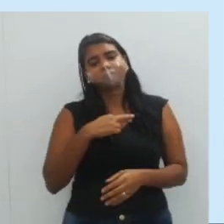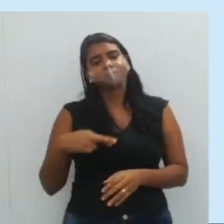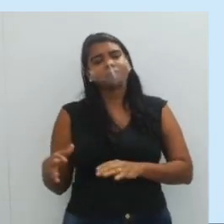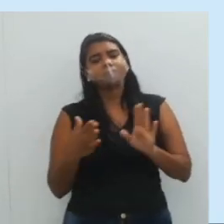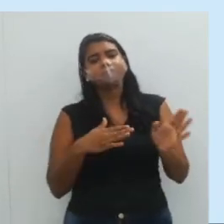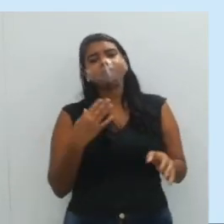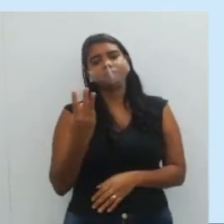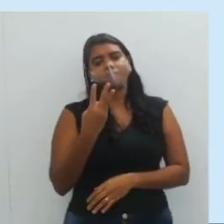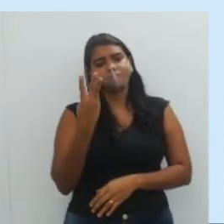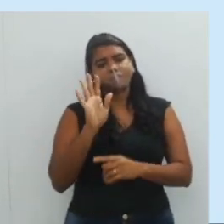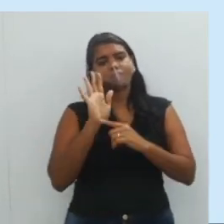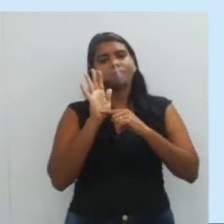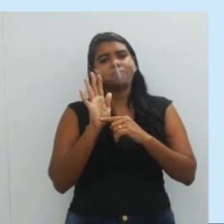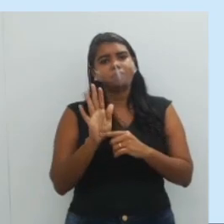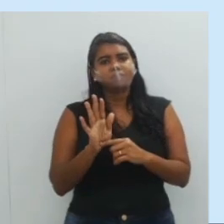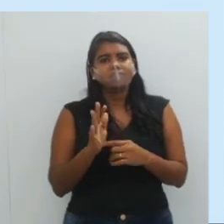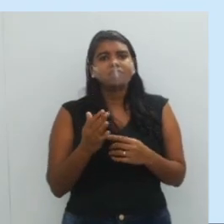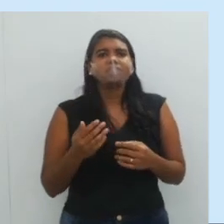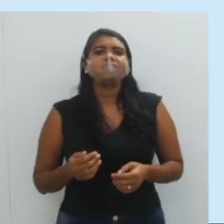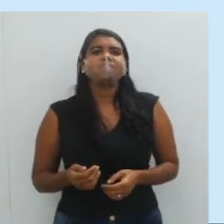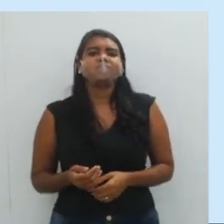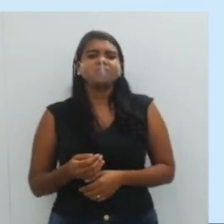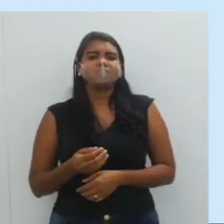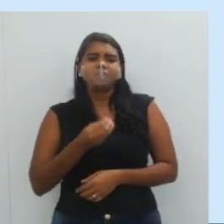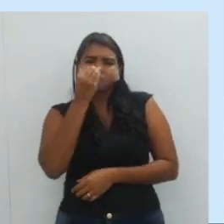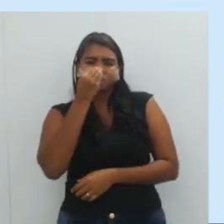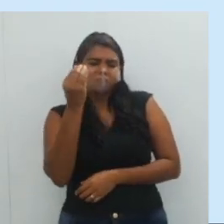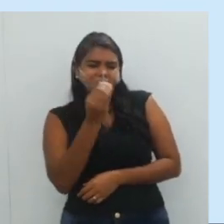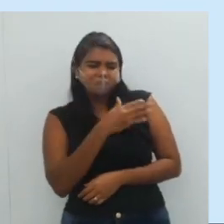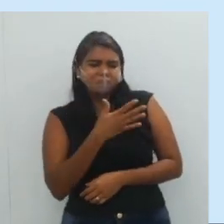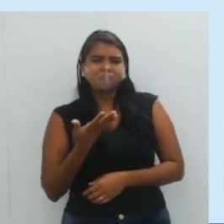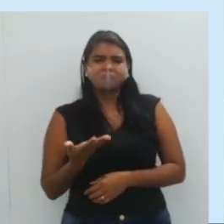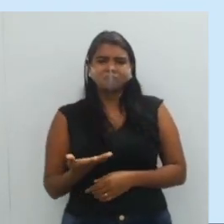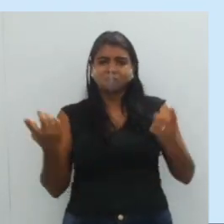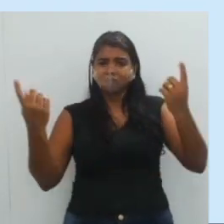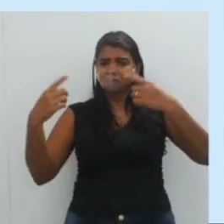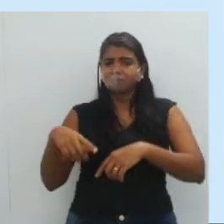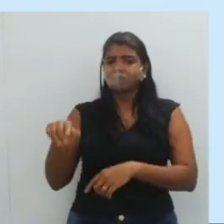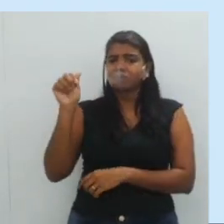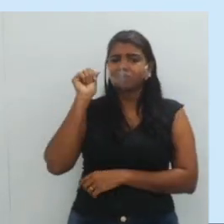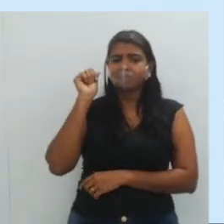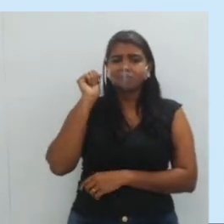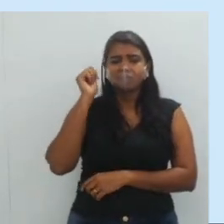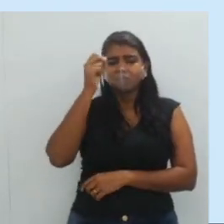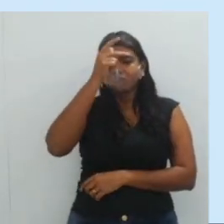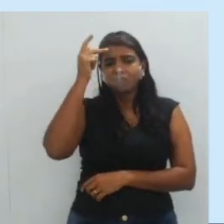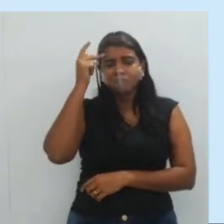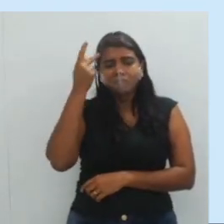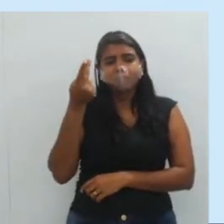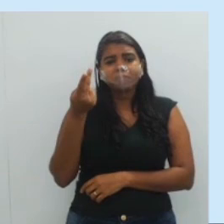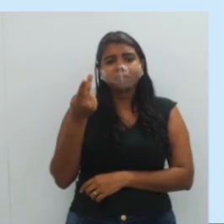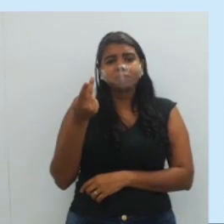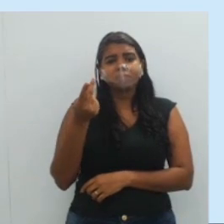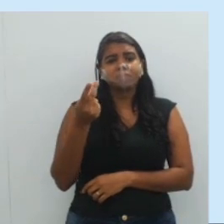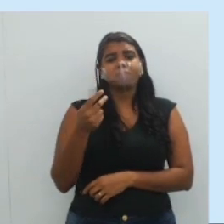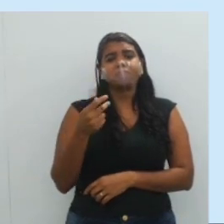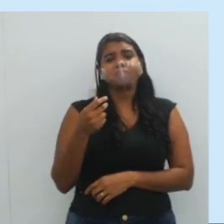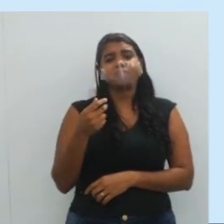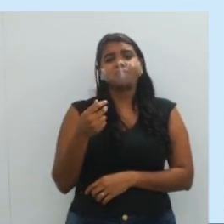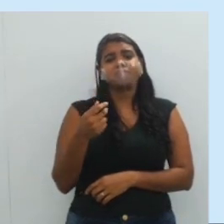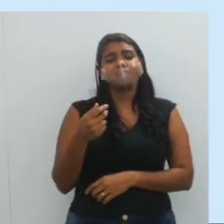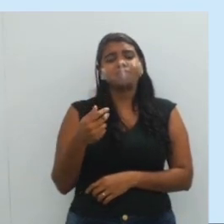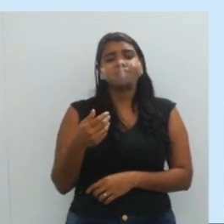o terceiro, que justamente é o quê? É o preconceito contra uma pessoa por ela professar uma